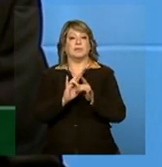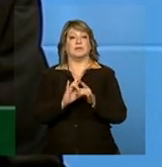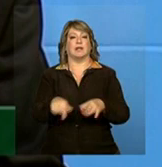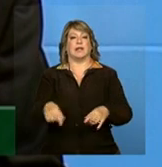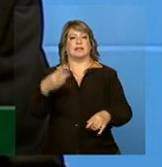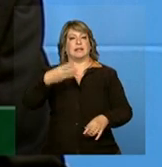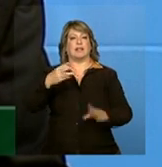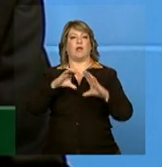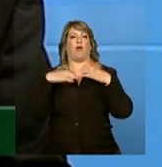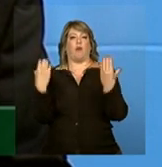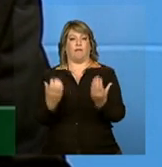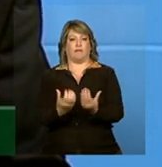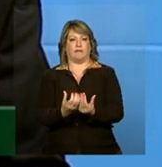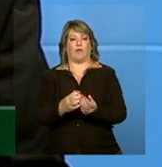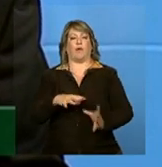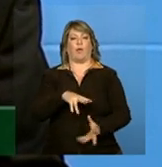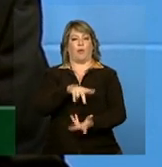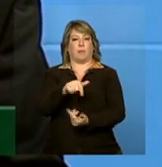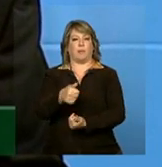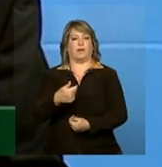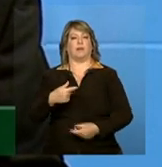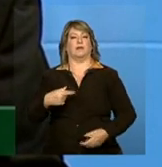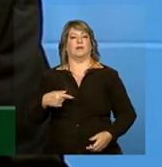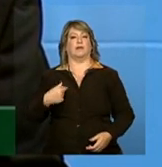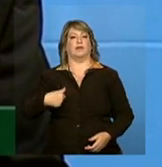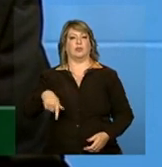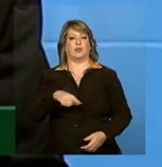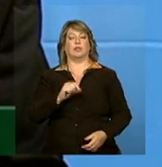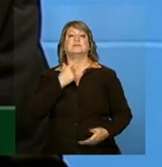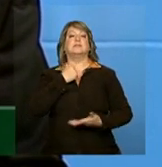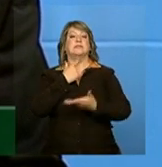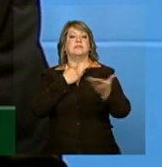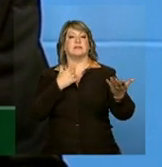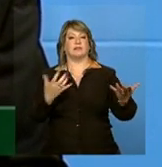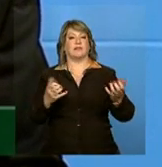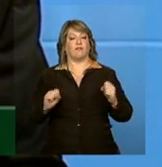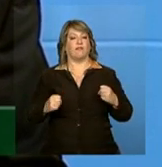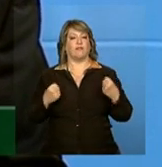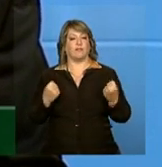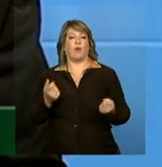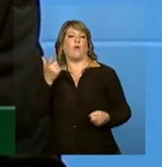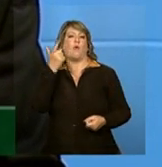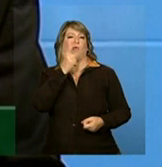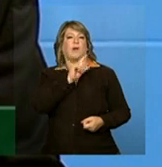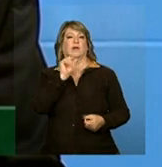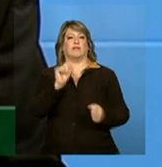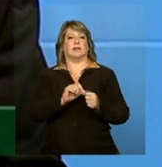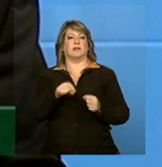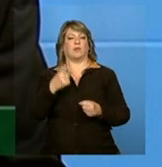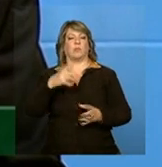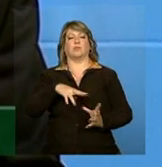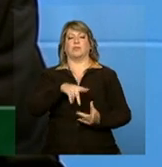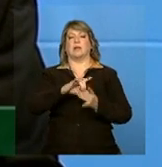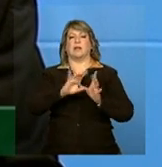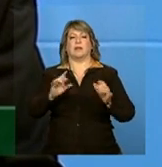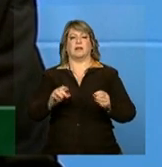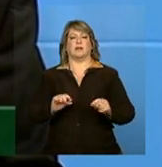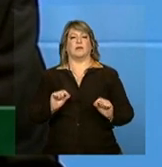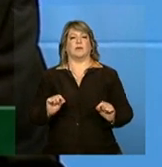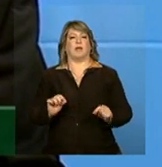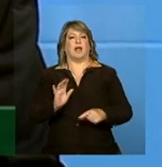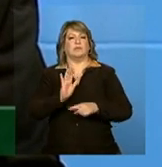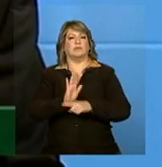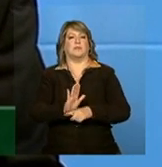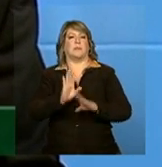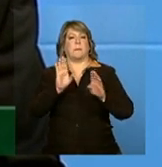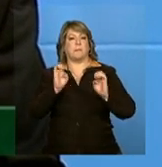terceira conferência global, o nosso desejo e esforço para conseguir finalmente um mundo livre da exploração infantil, em